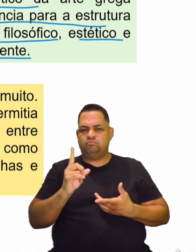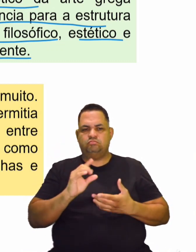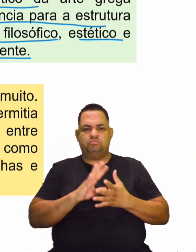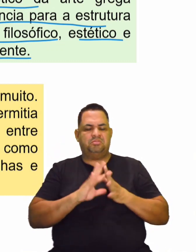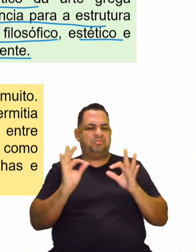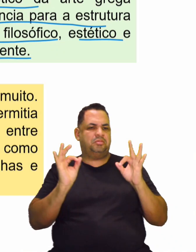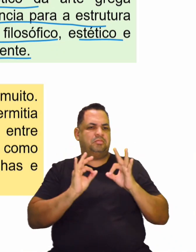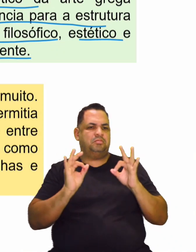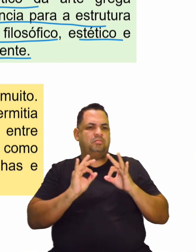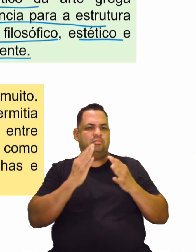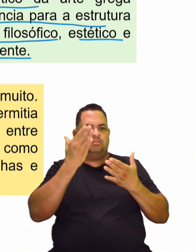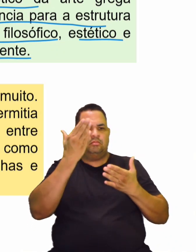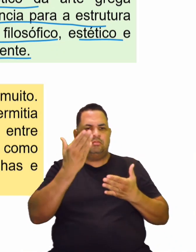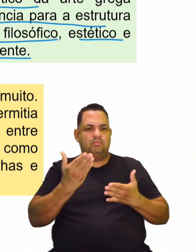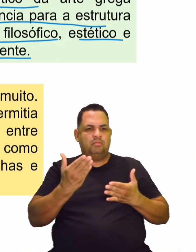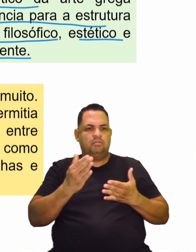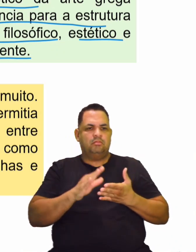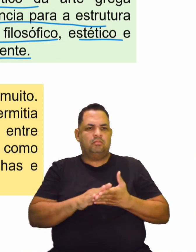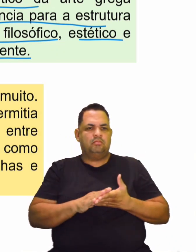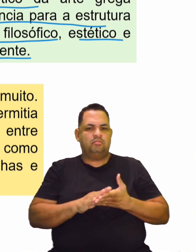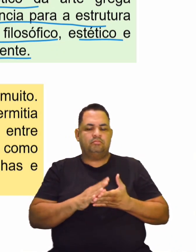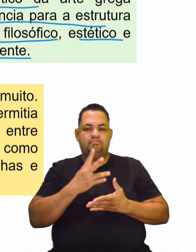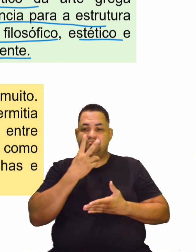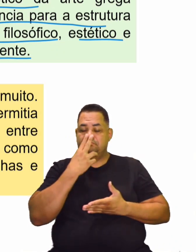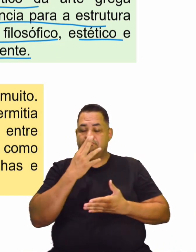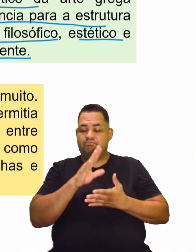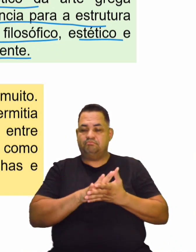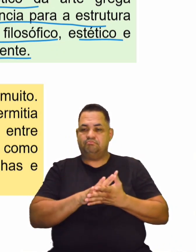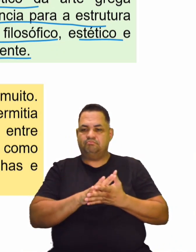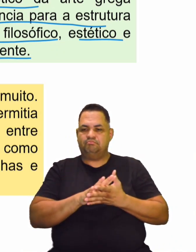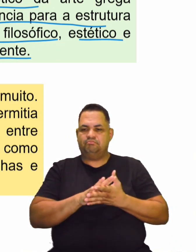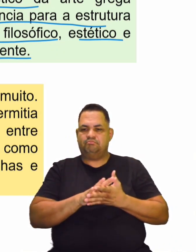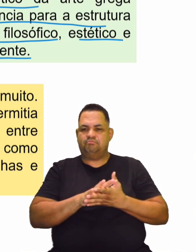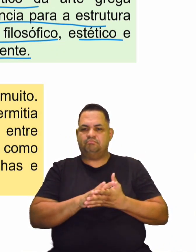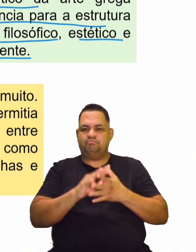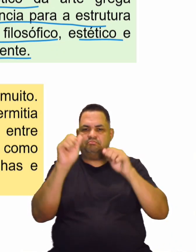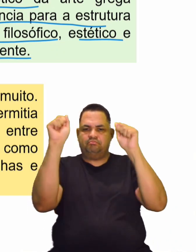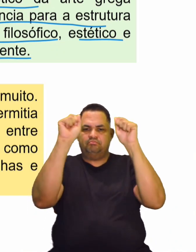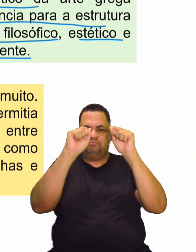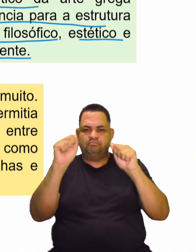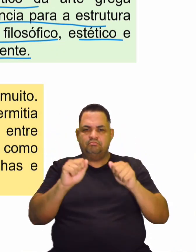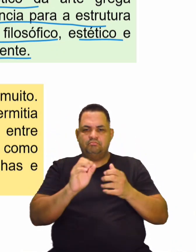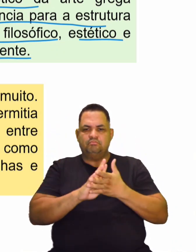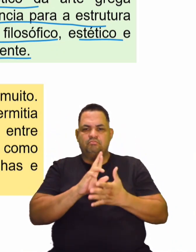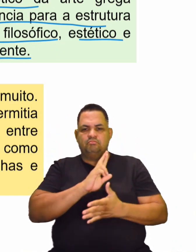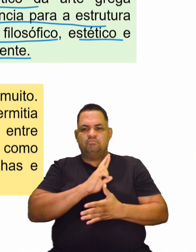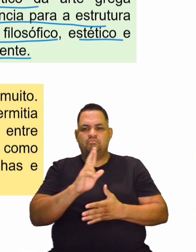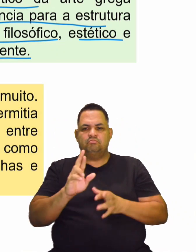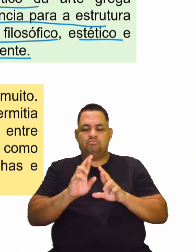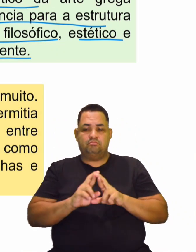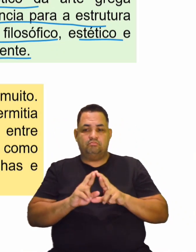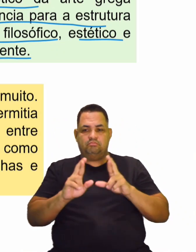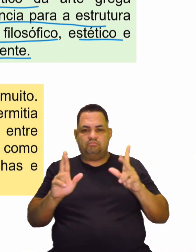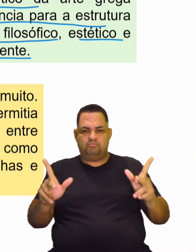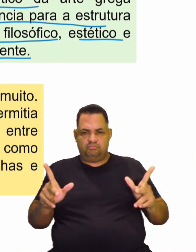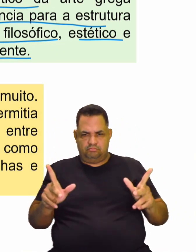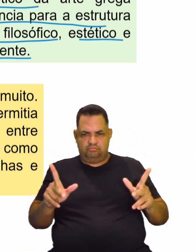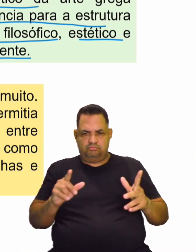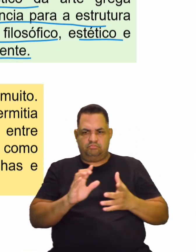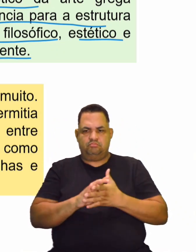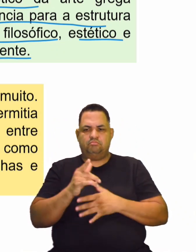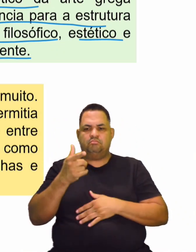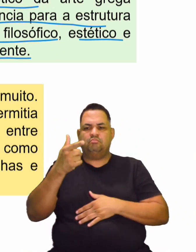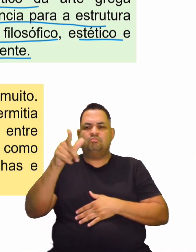perfeitos como são as esculturas. Então, a religião difere muito, né, de